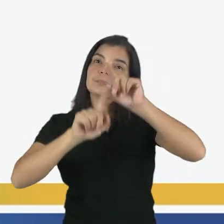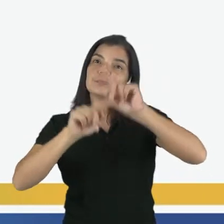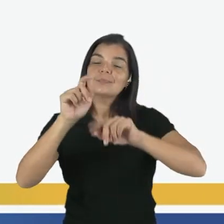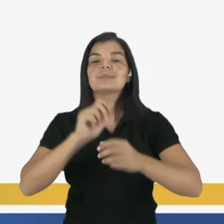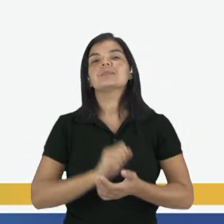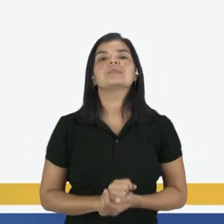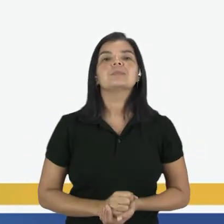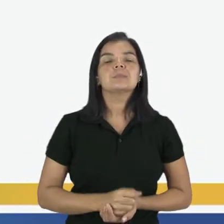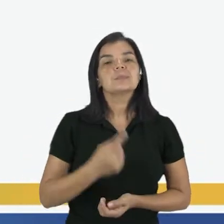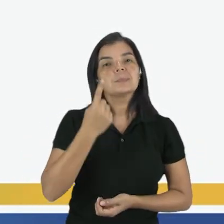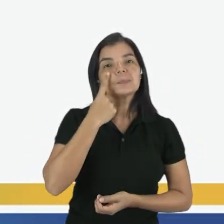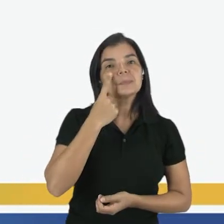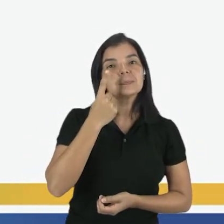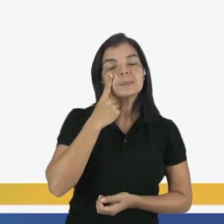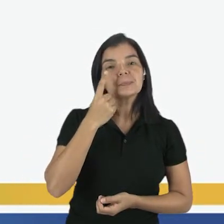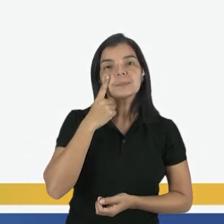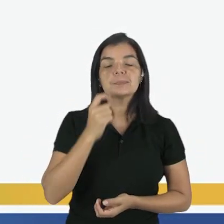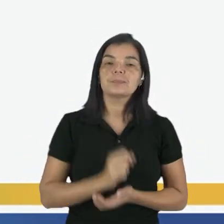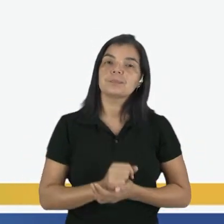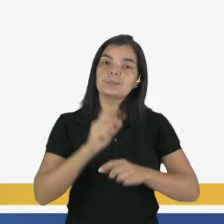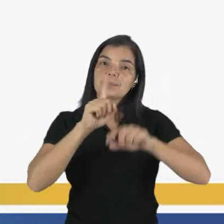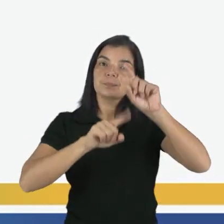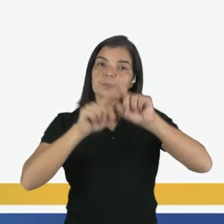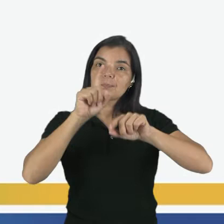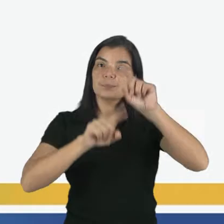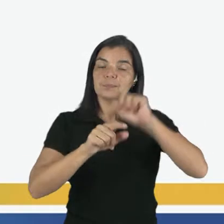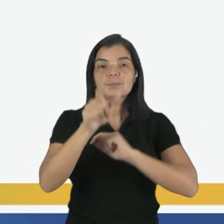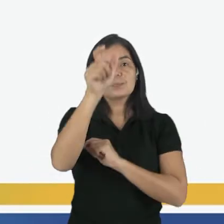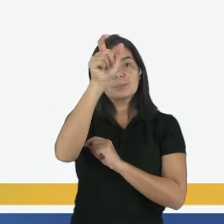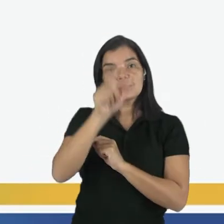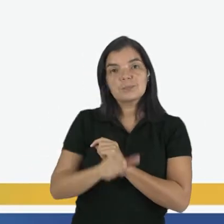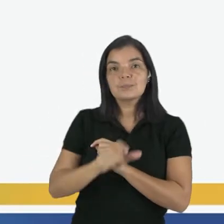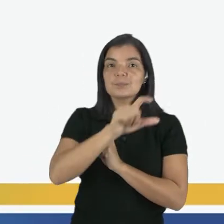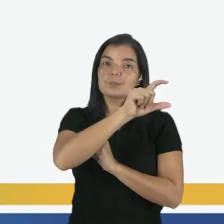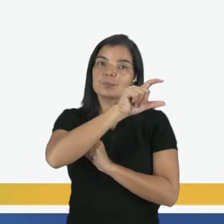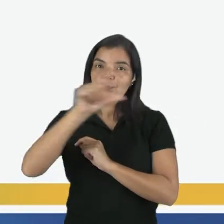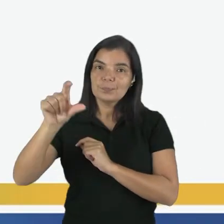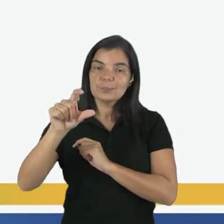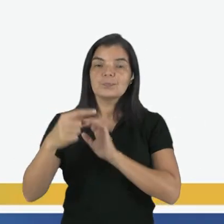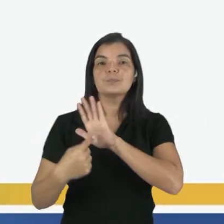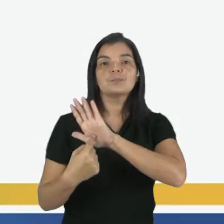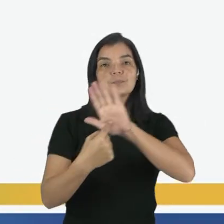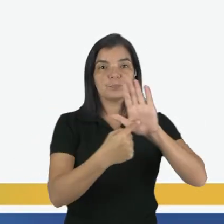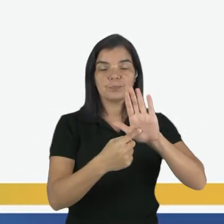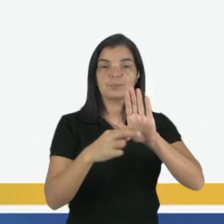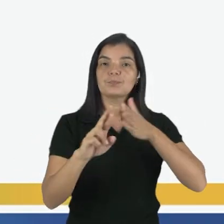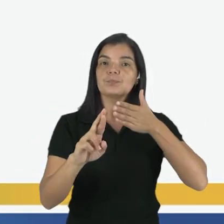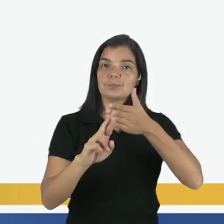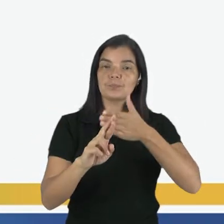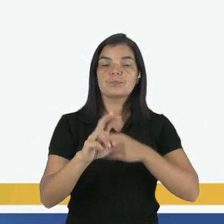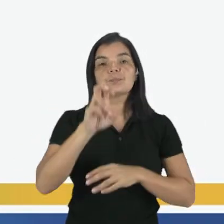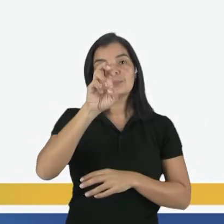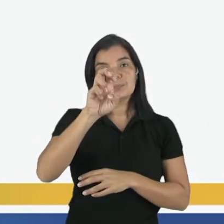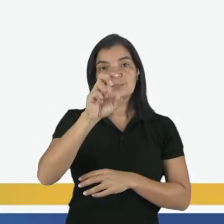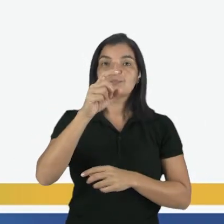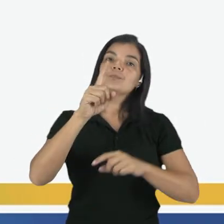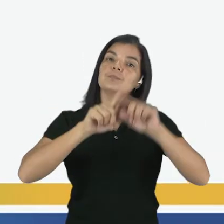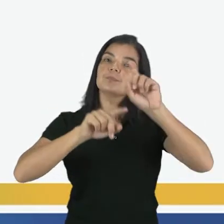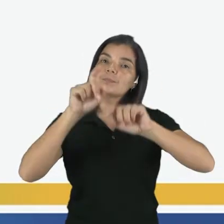vocês a imagem da constelação de Cruzeiro do Sul, que é a forma de uma cruz formada por 5